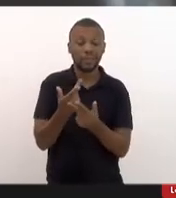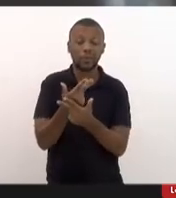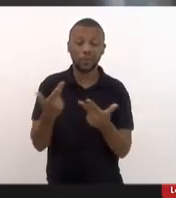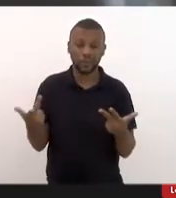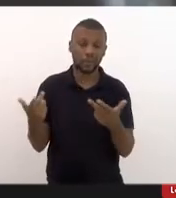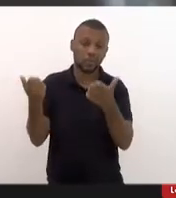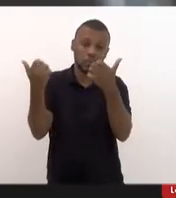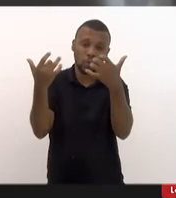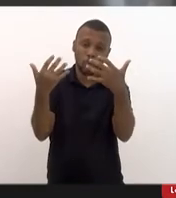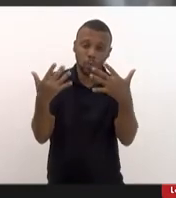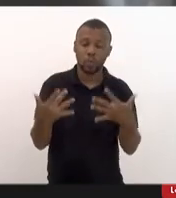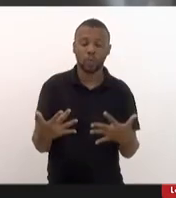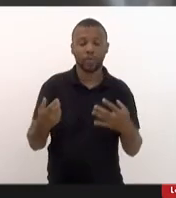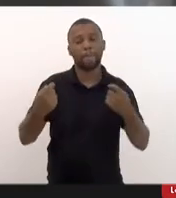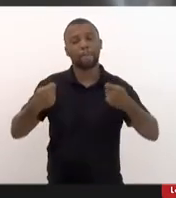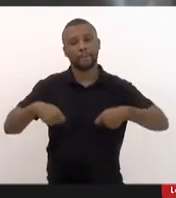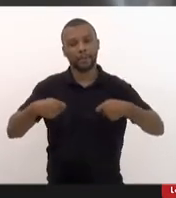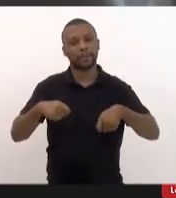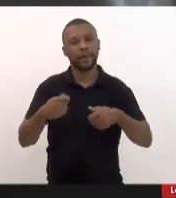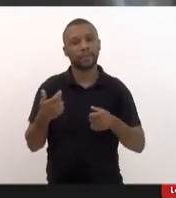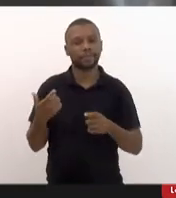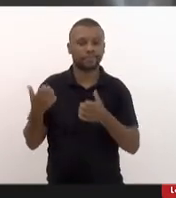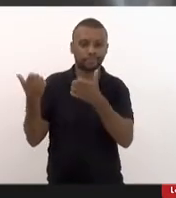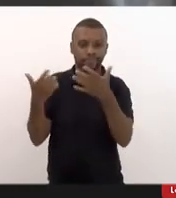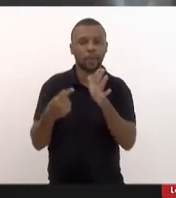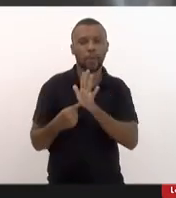dita. Aqui eu quero evitar de